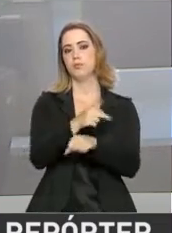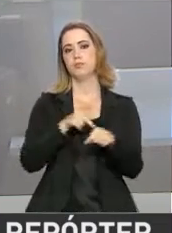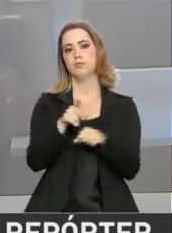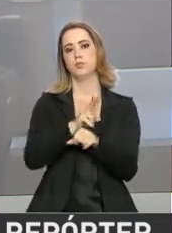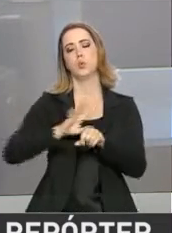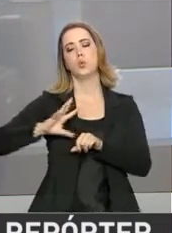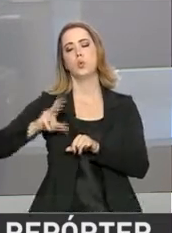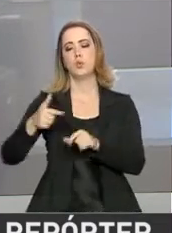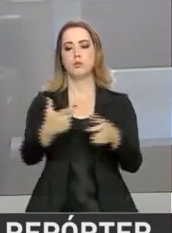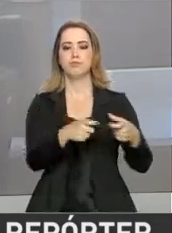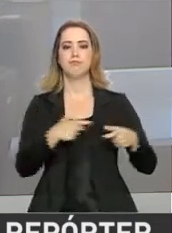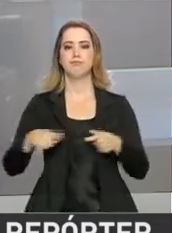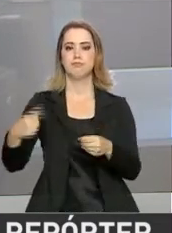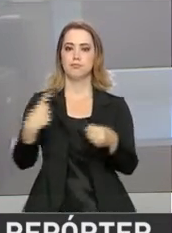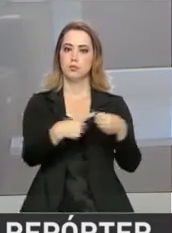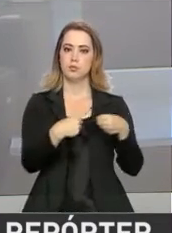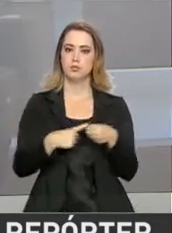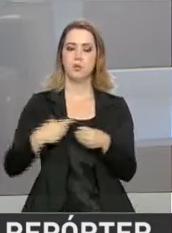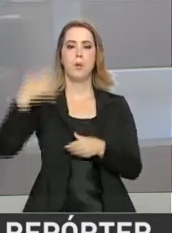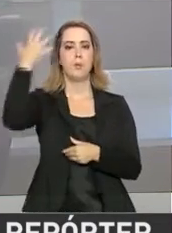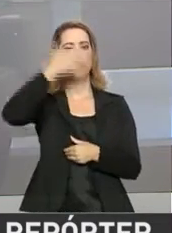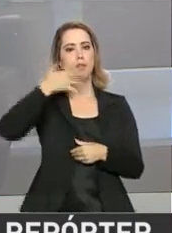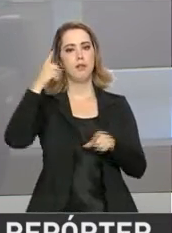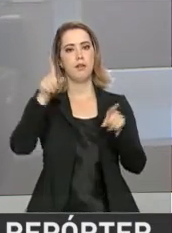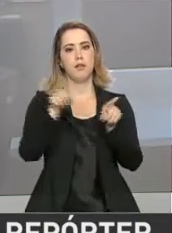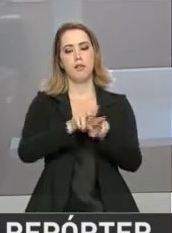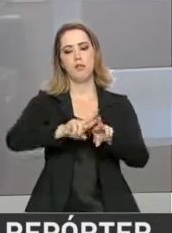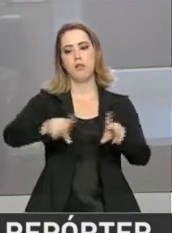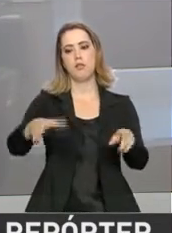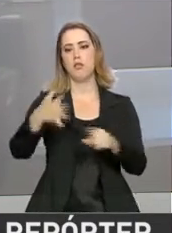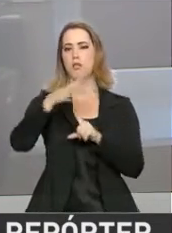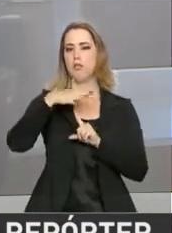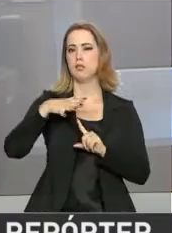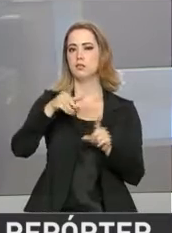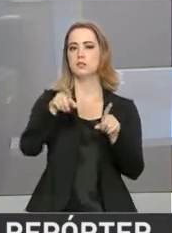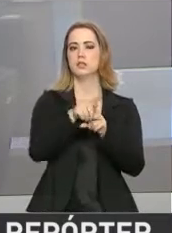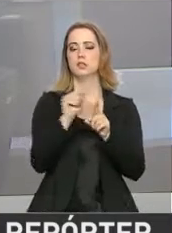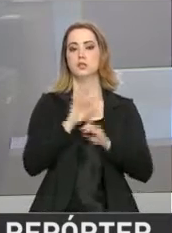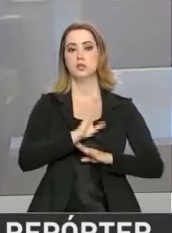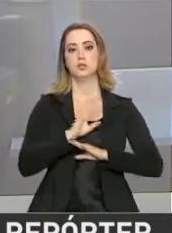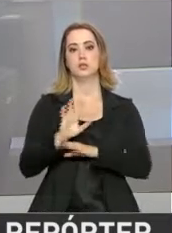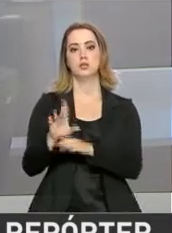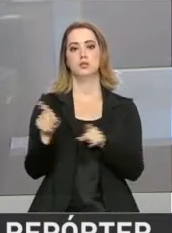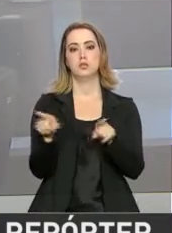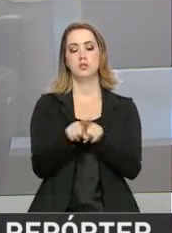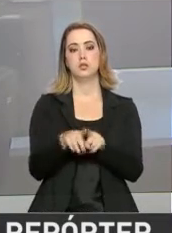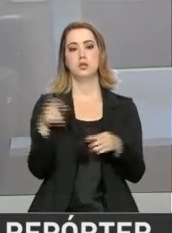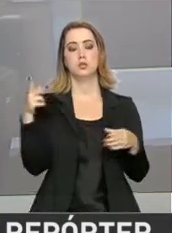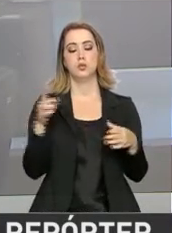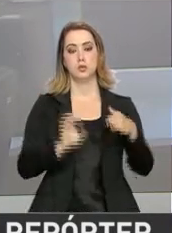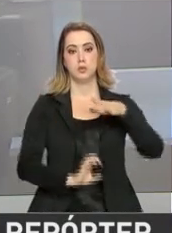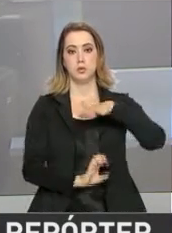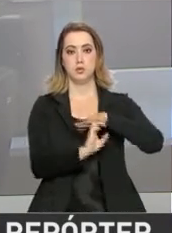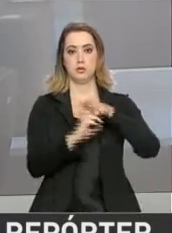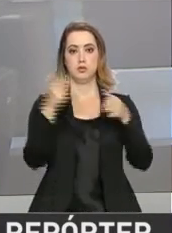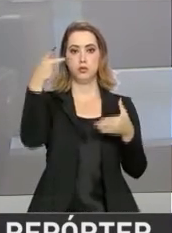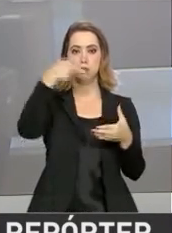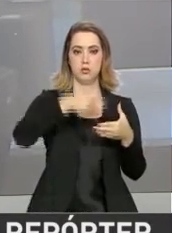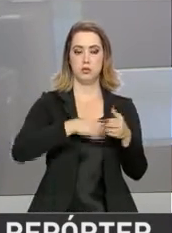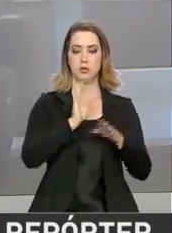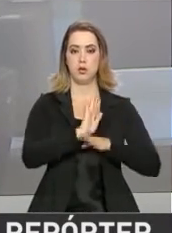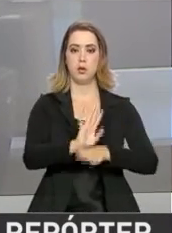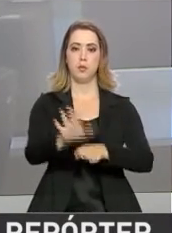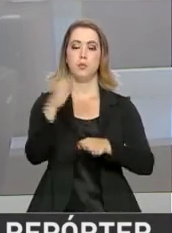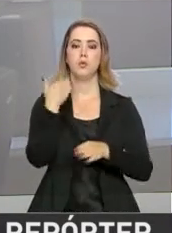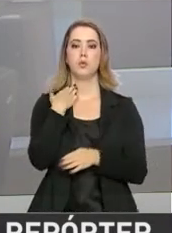a cidade. Palestras e workshops fazem parte da programação, que conta também com investimentos da Petrobras e apoio do BNDES e